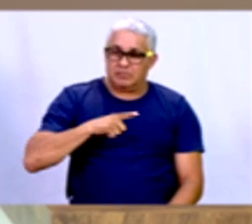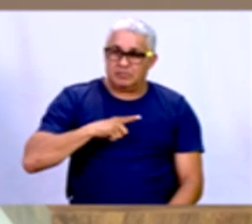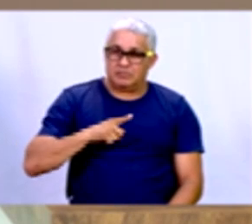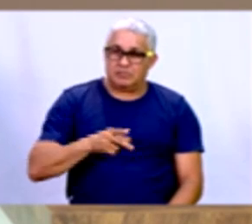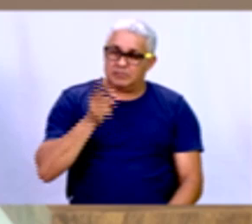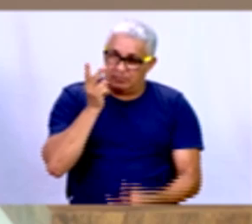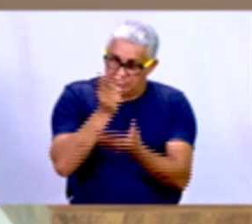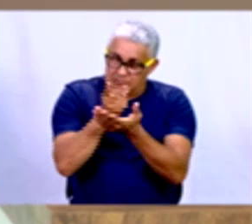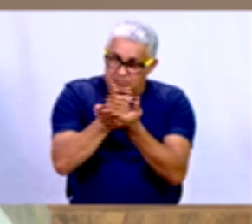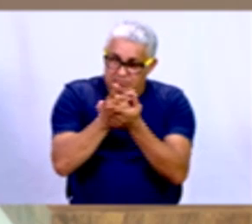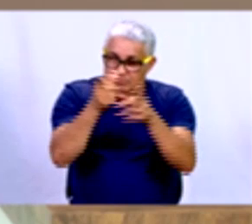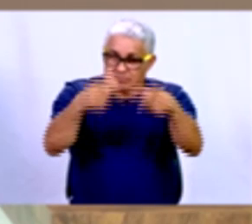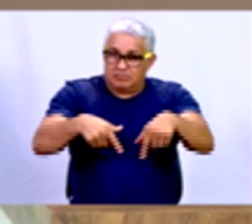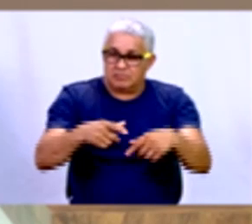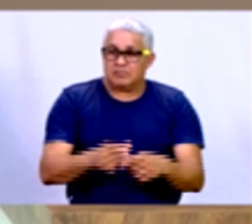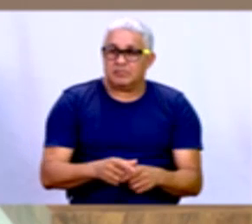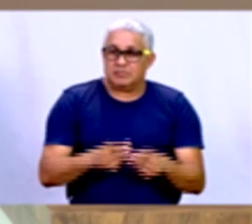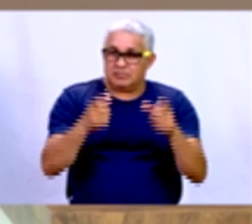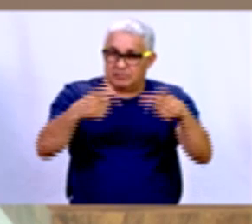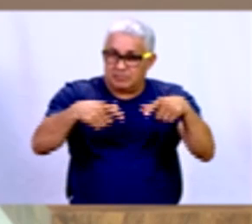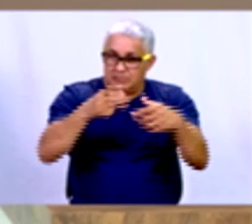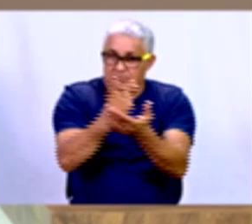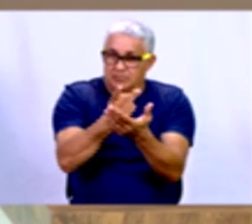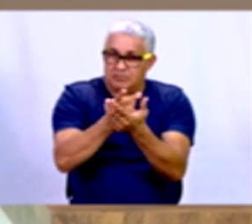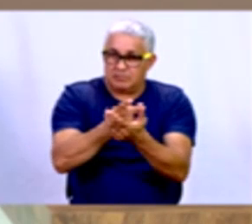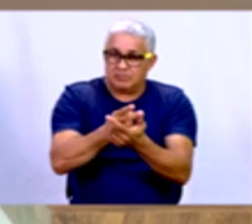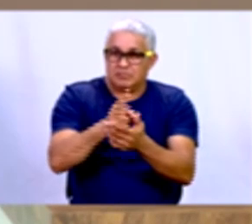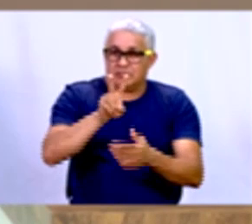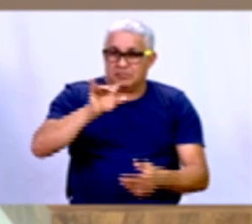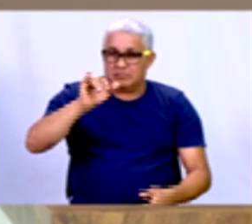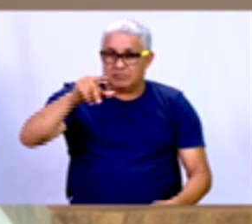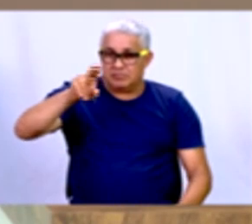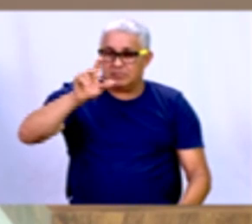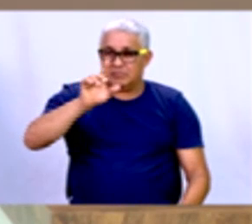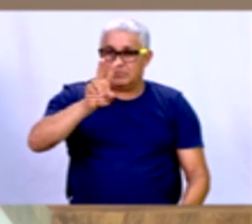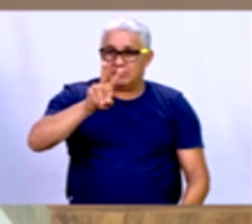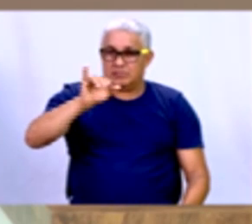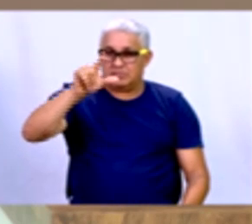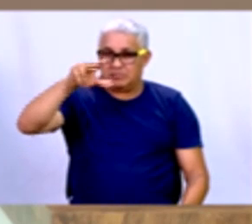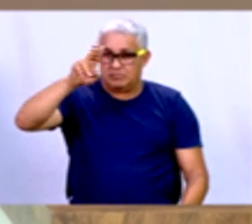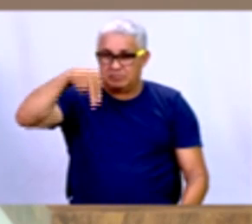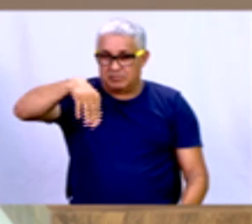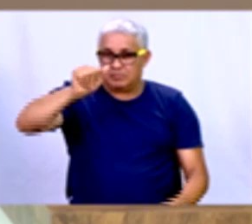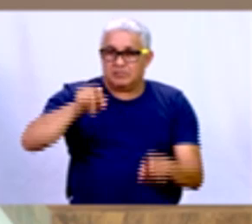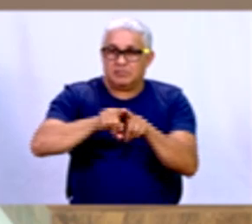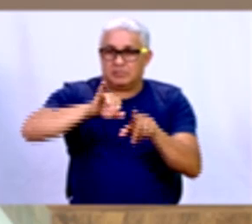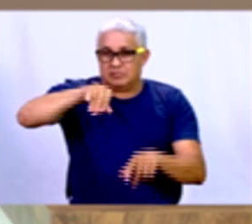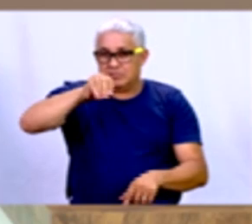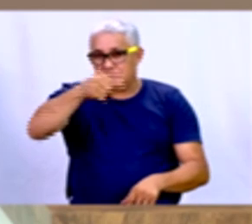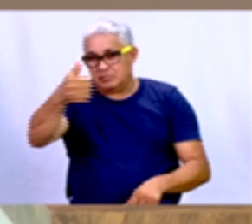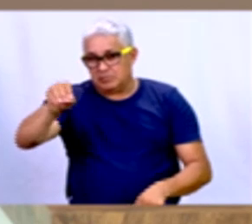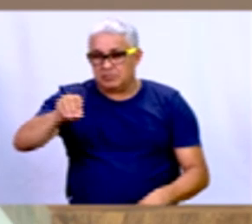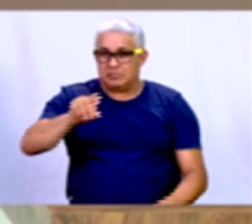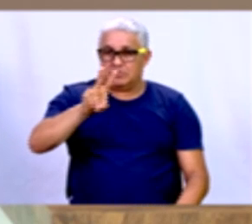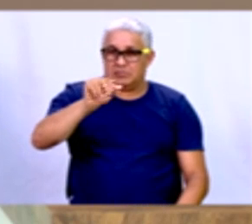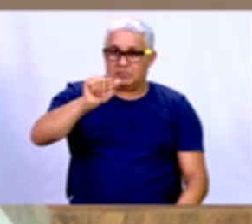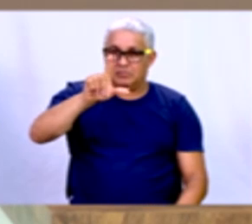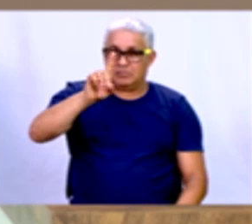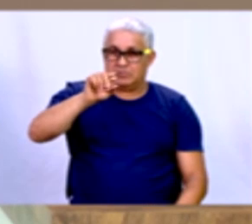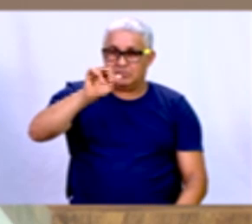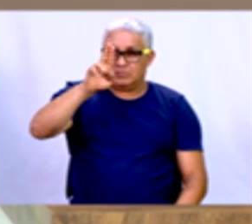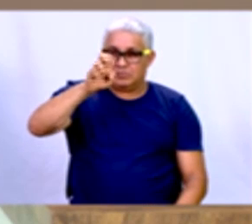né? São a resposta das alunas Vilma, Giane, Valdirene e João. Responderam o seguinte: falta